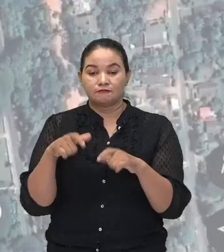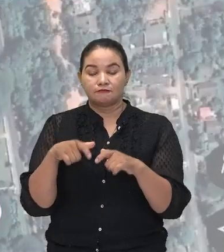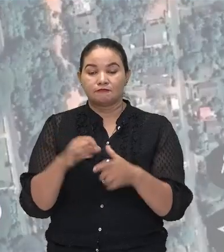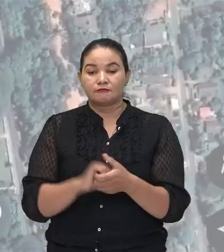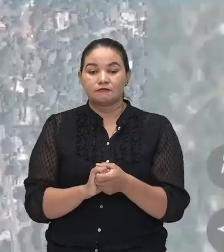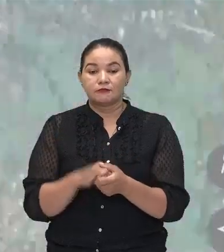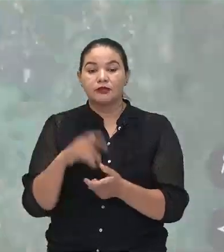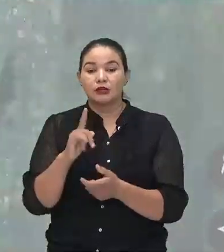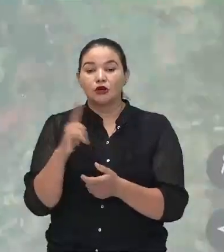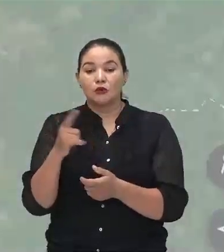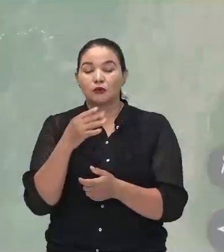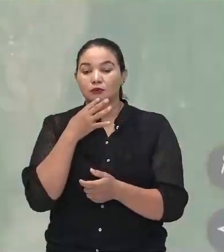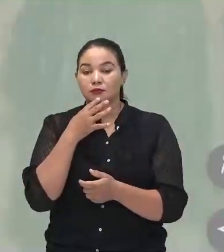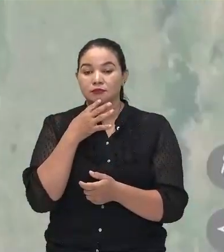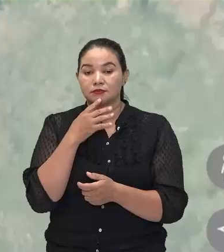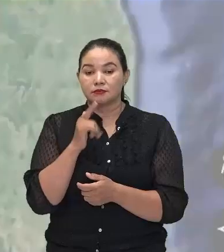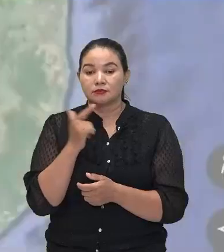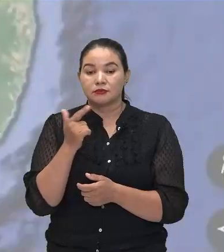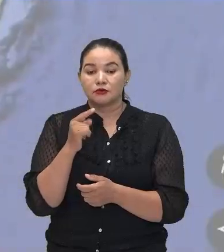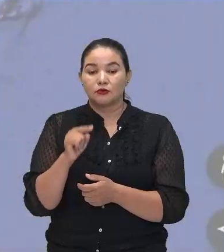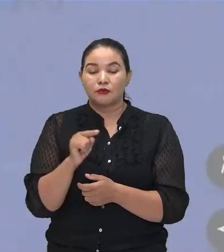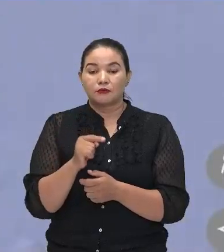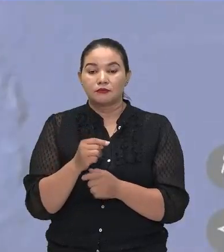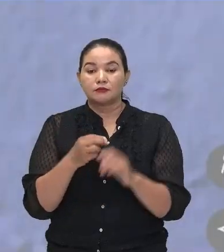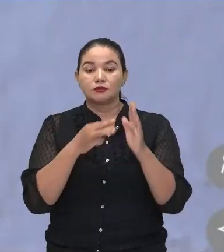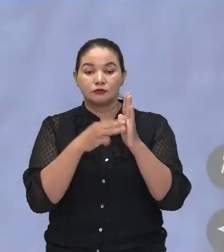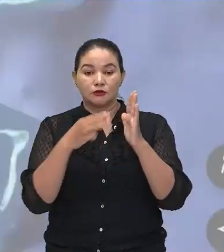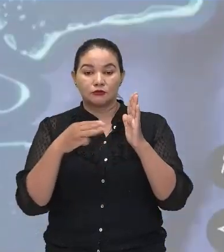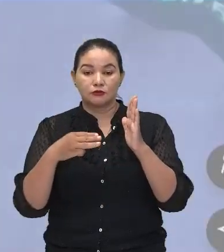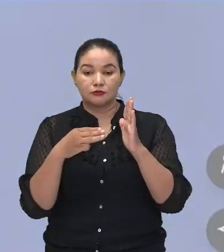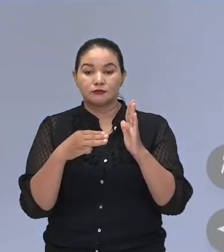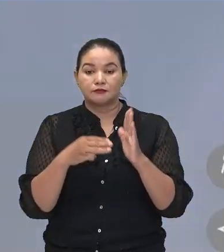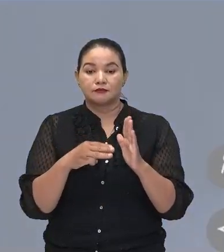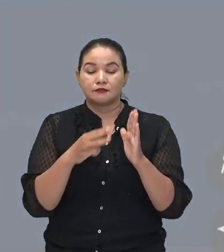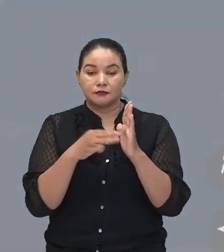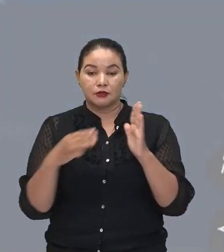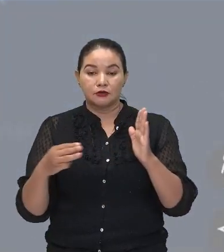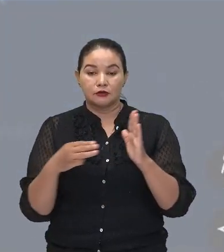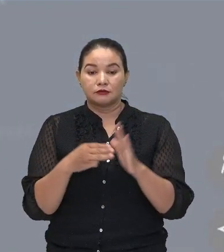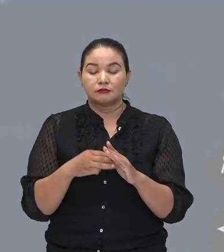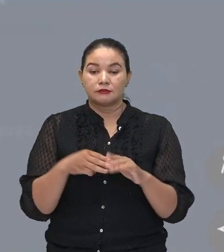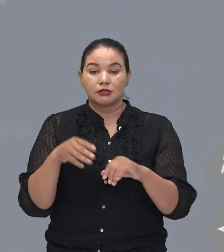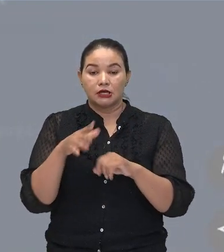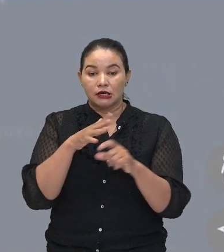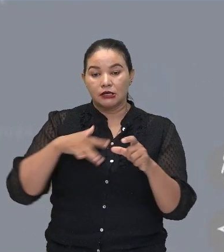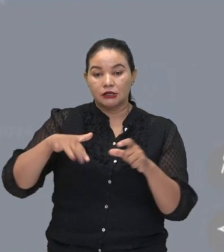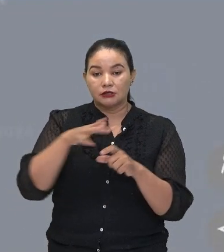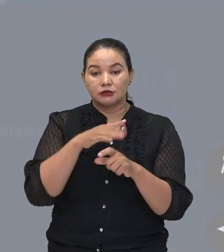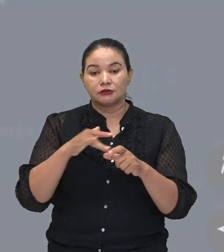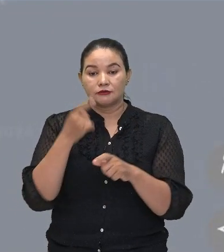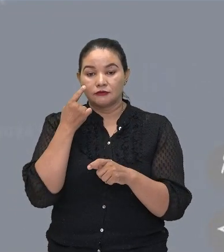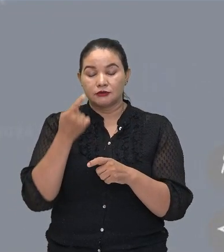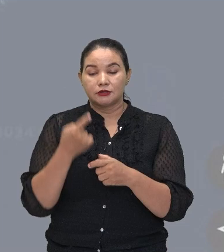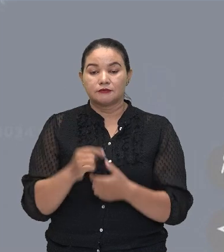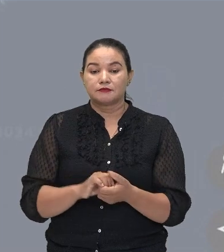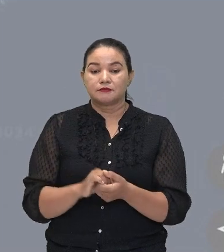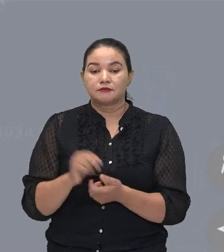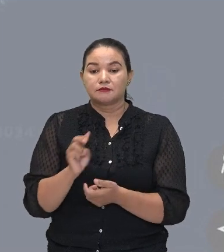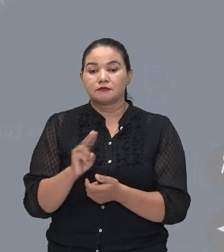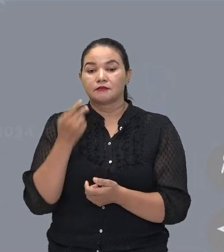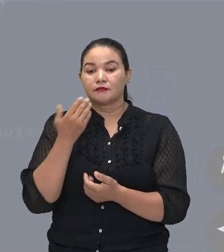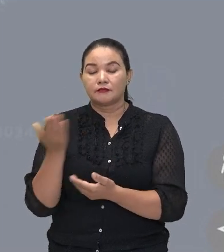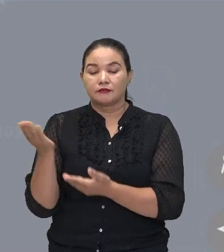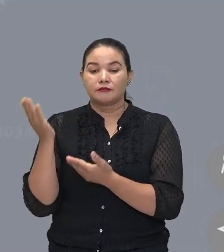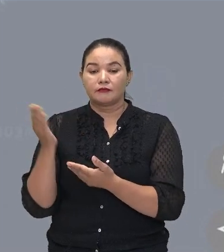vamos conhecer um pouquinho das Maldivas, começando pela ilha de Digura, que é mais conhecida pela